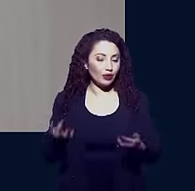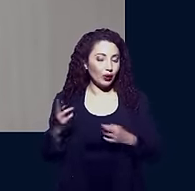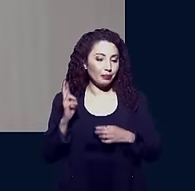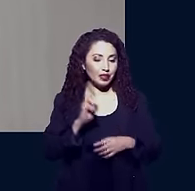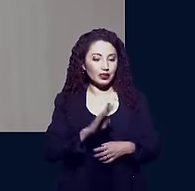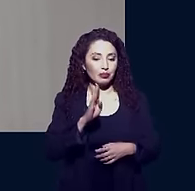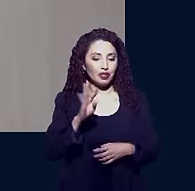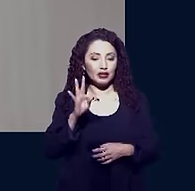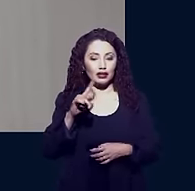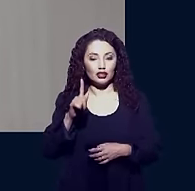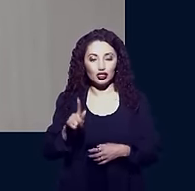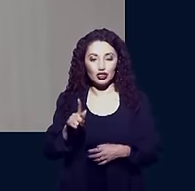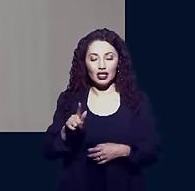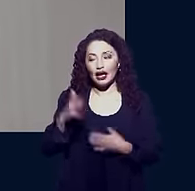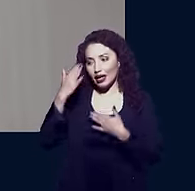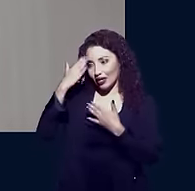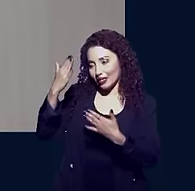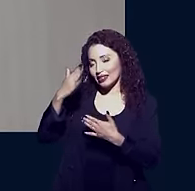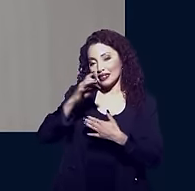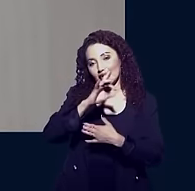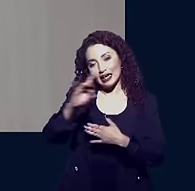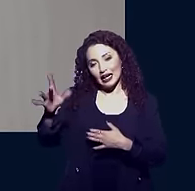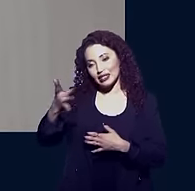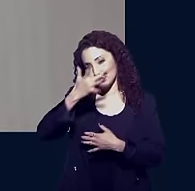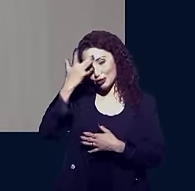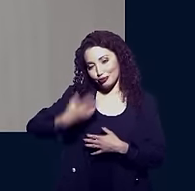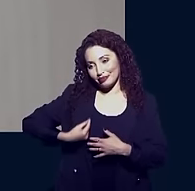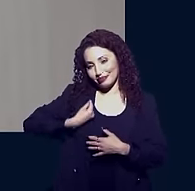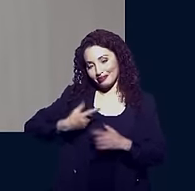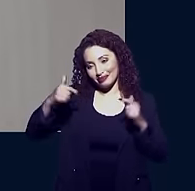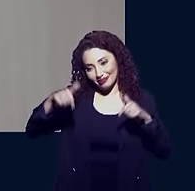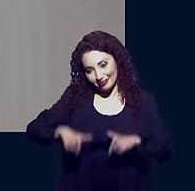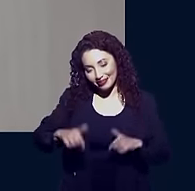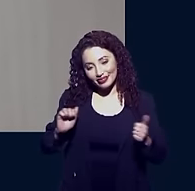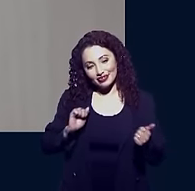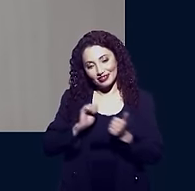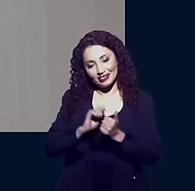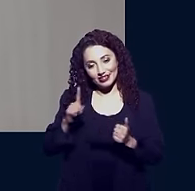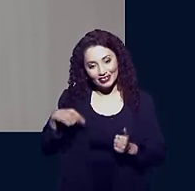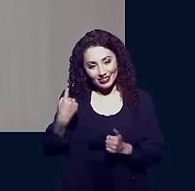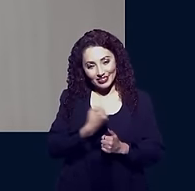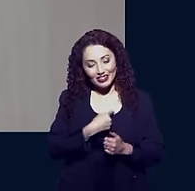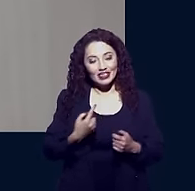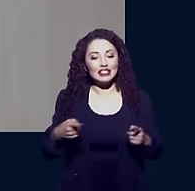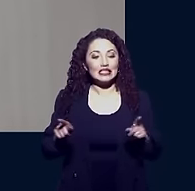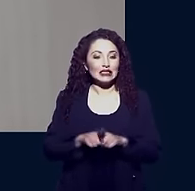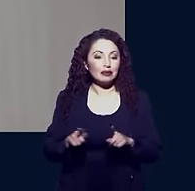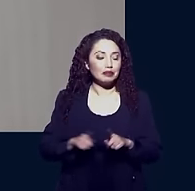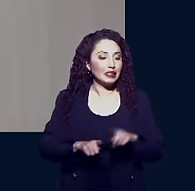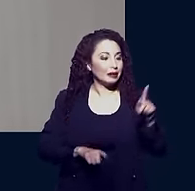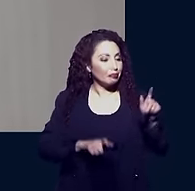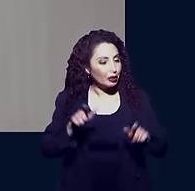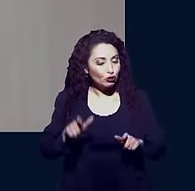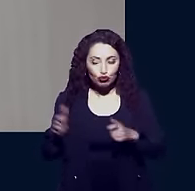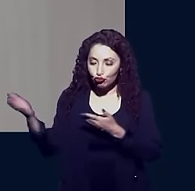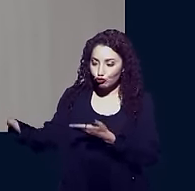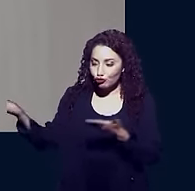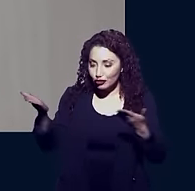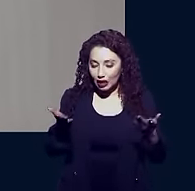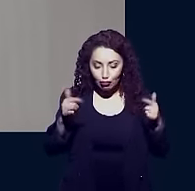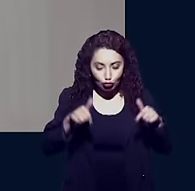a a nossa plateia agradecer a todos que estão aqui conosco e aos nossos convidados aqui pro painel